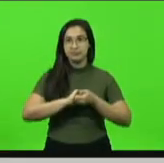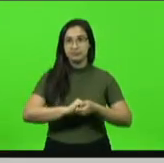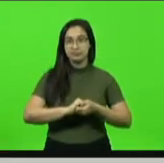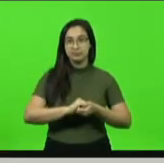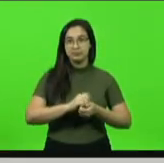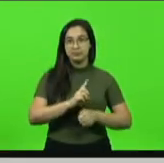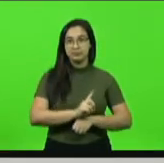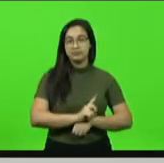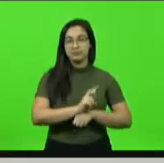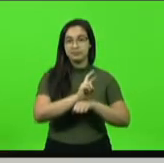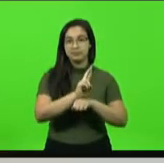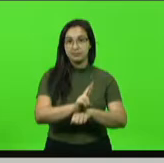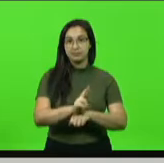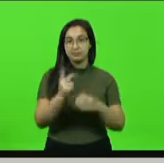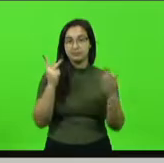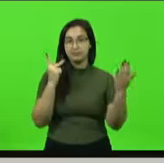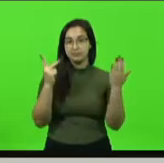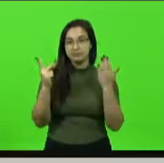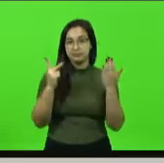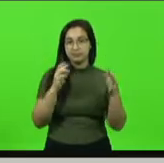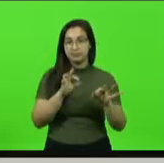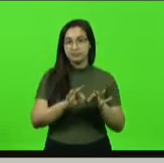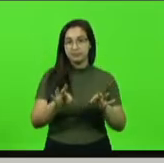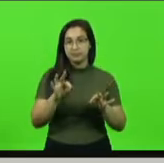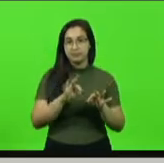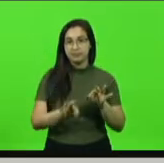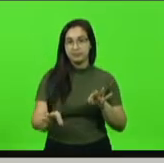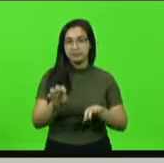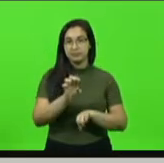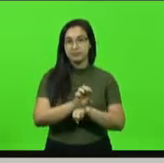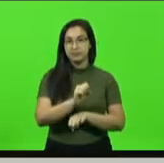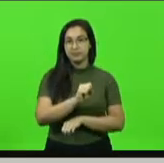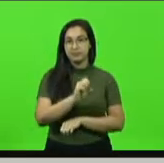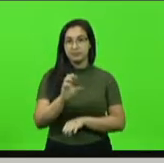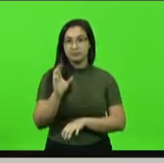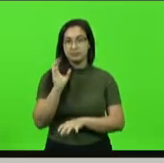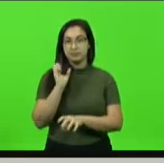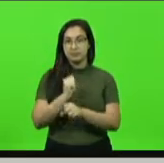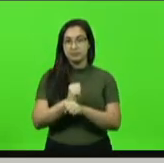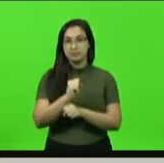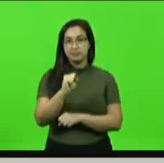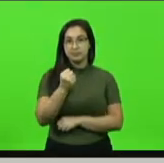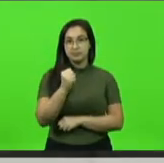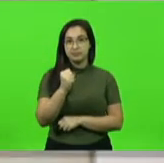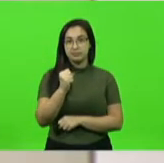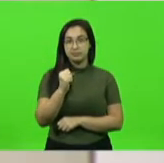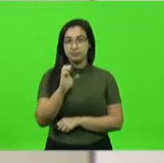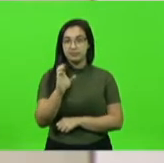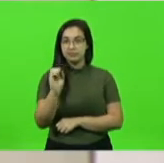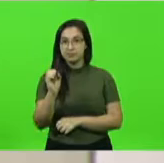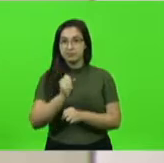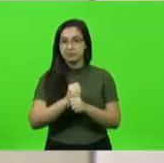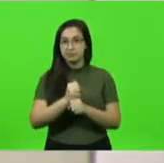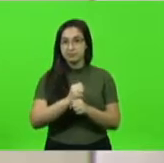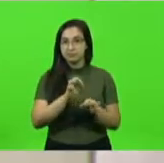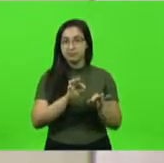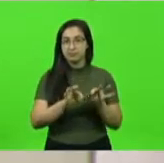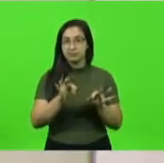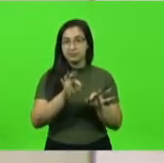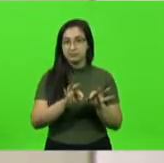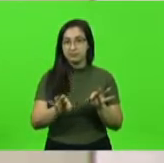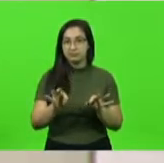Instituto de Psiquiatria do Estado de Santa Catarina pelos 80 anos de fundação da referida entidade. Em